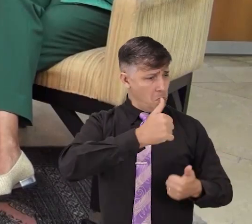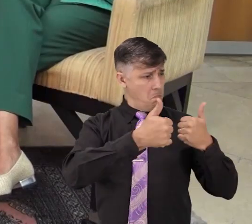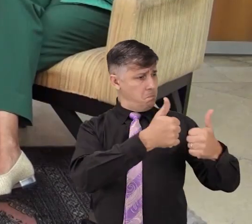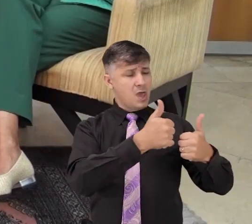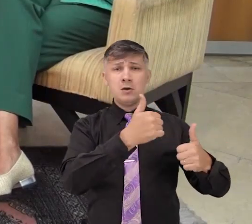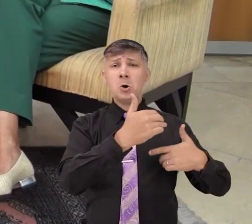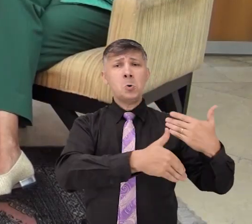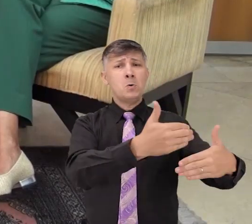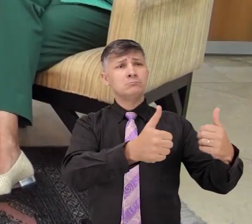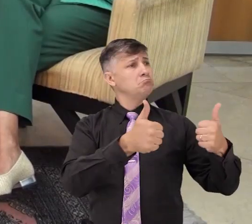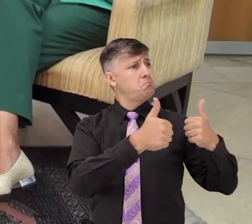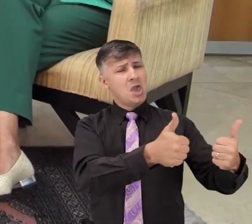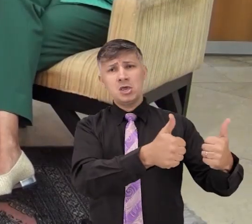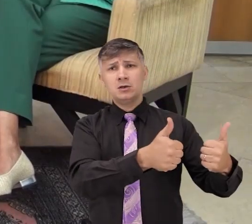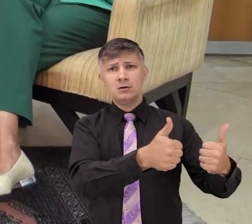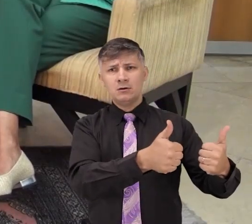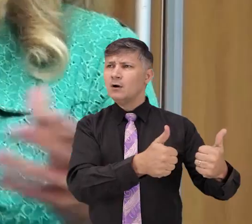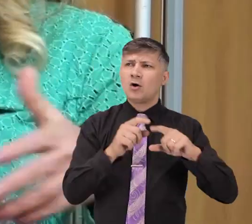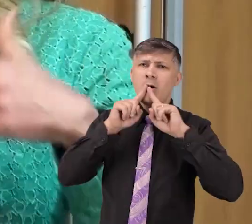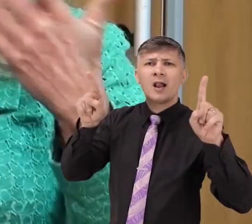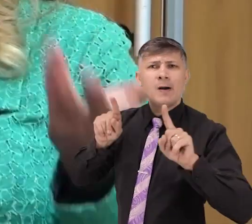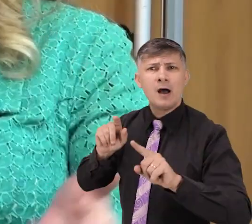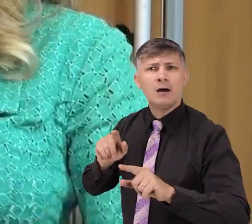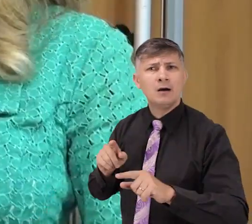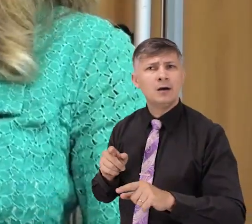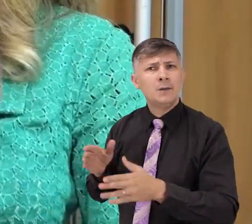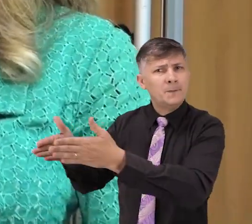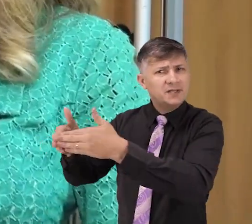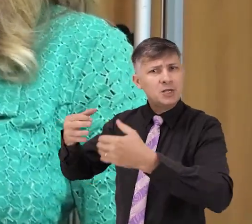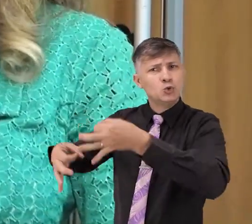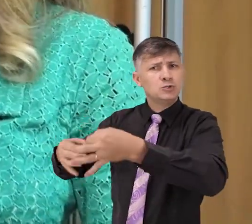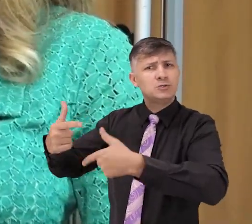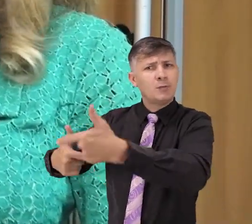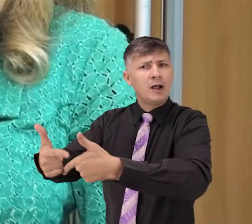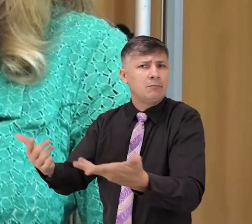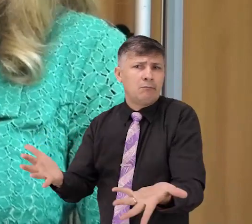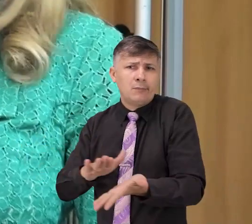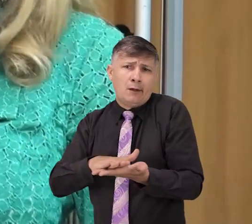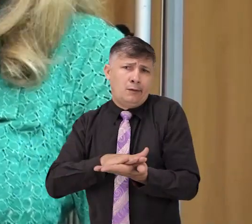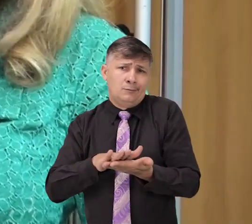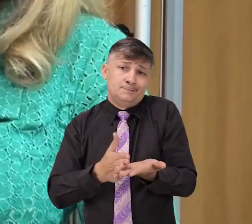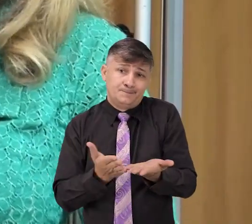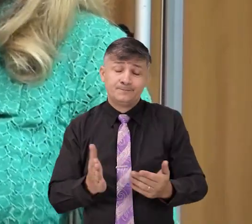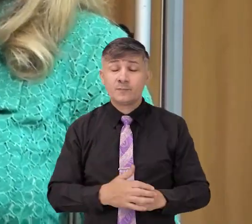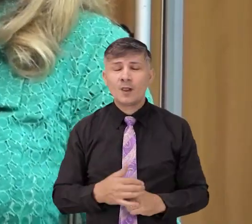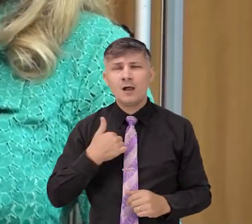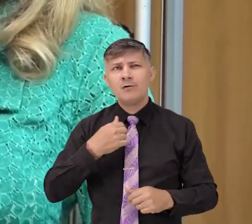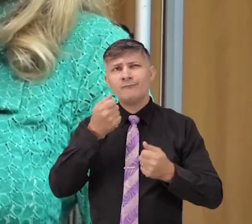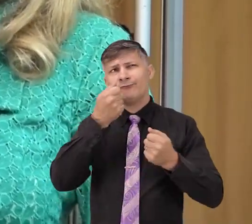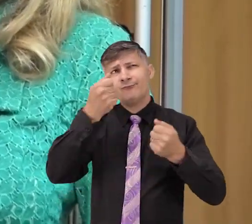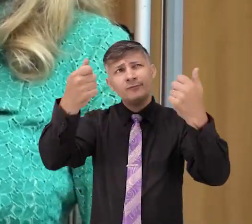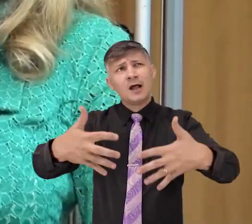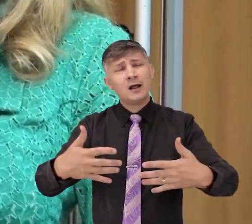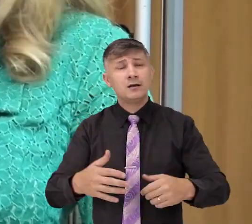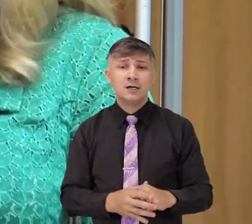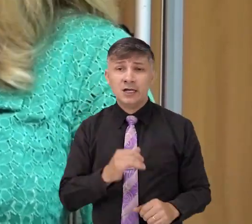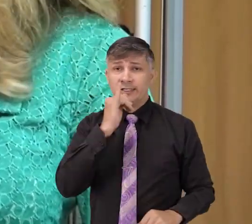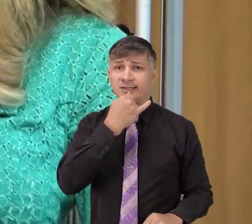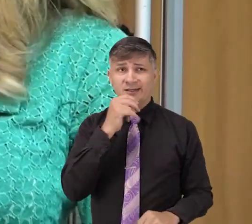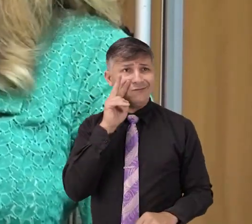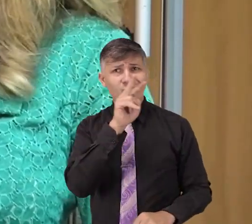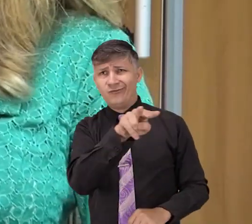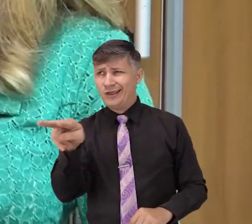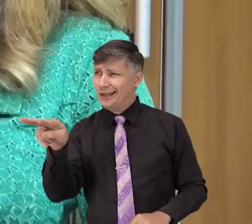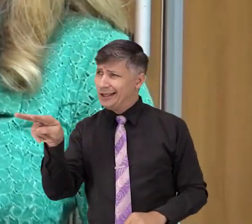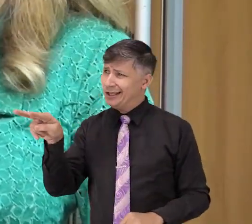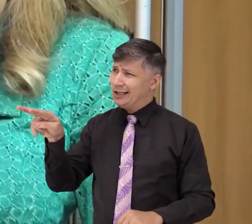com o trabalho hoje. Hoje, então, nem se fala, eu depois posso até falar um pouco, porque eu acho que é tão